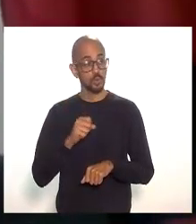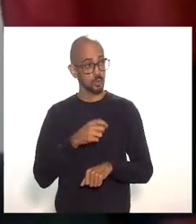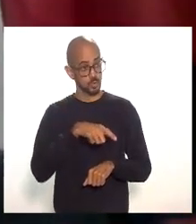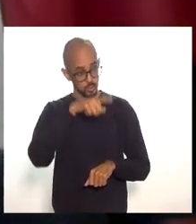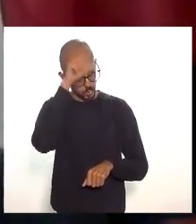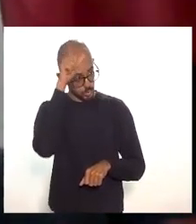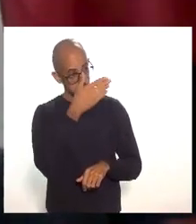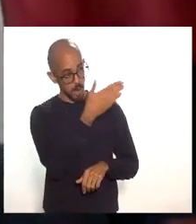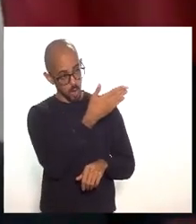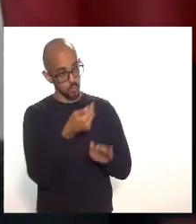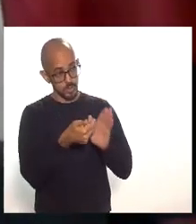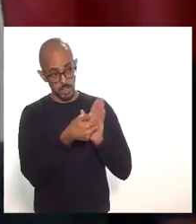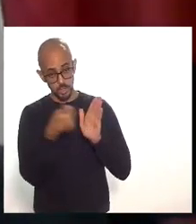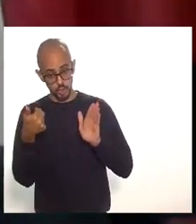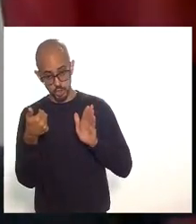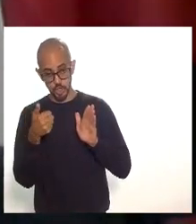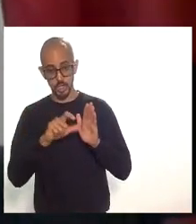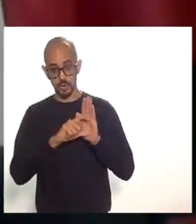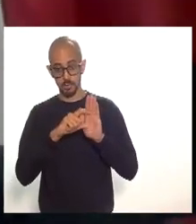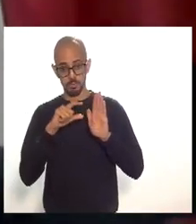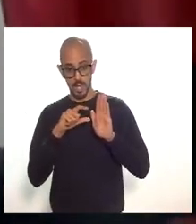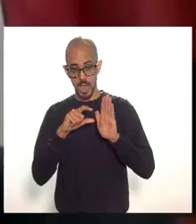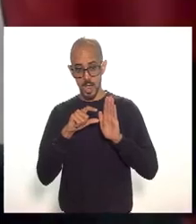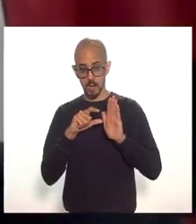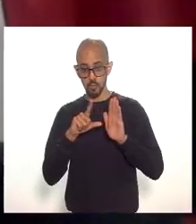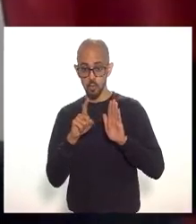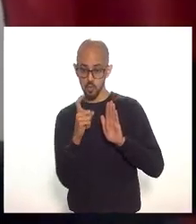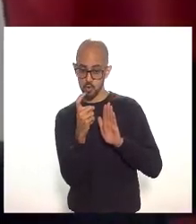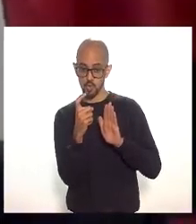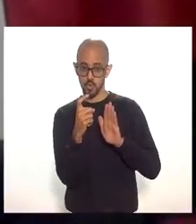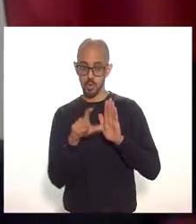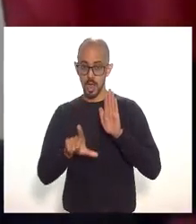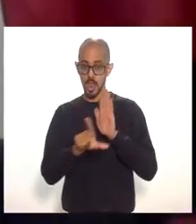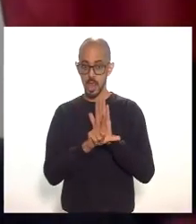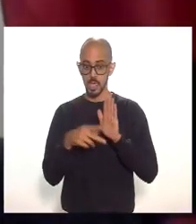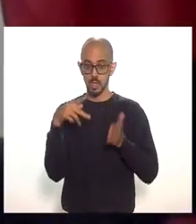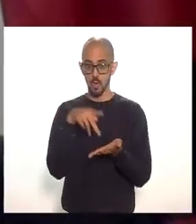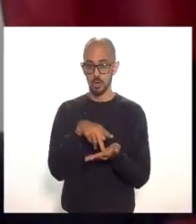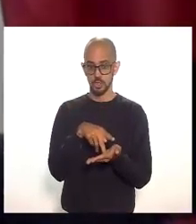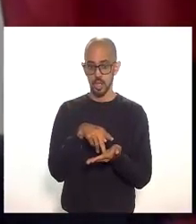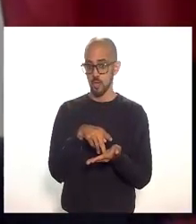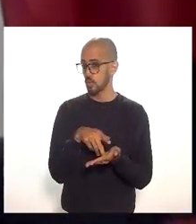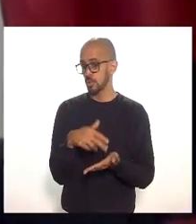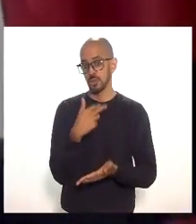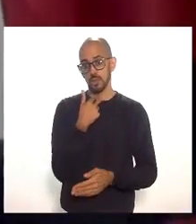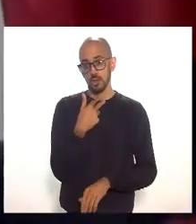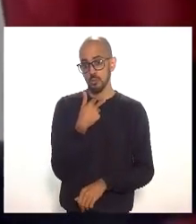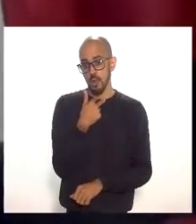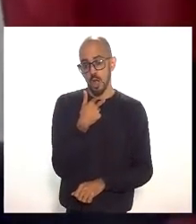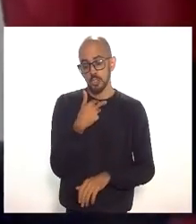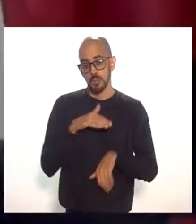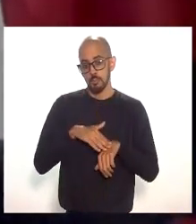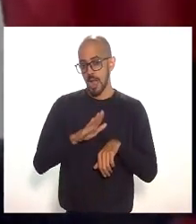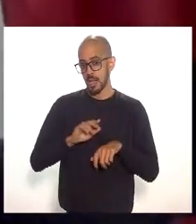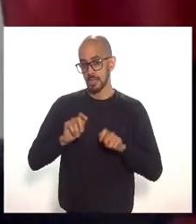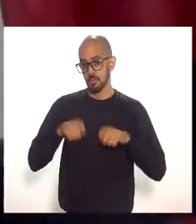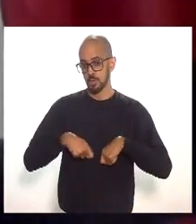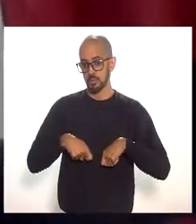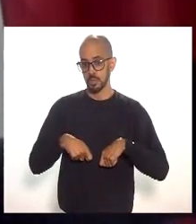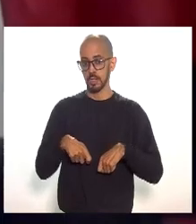Excelência retira o parágrafo único da lei original, que não se permite mais a possibilidade